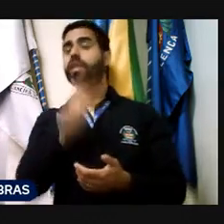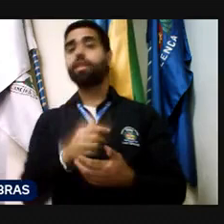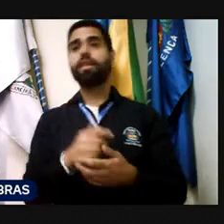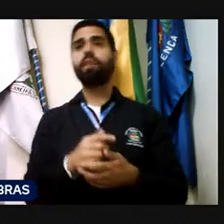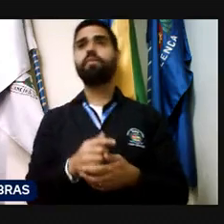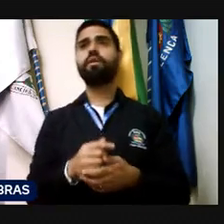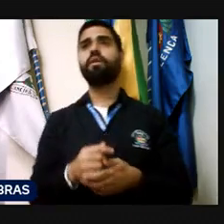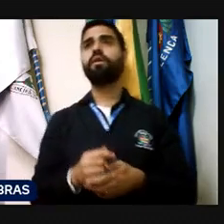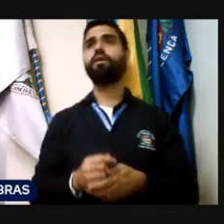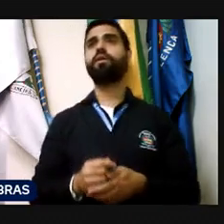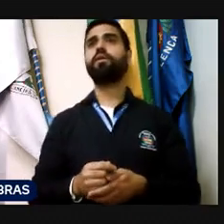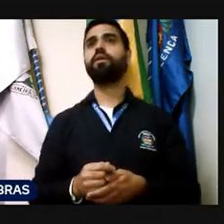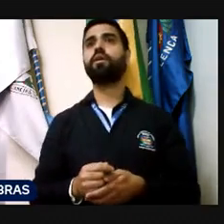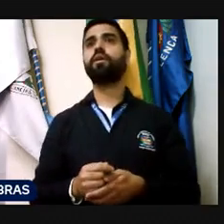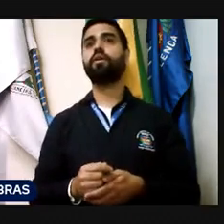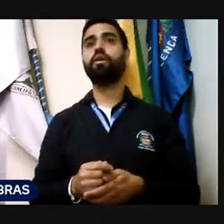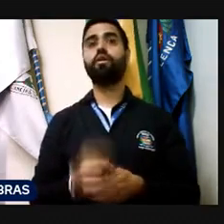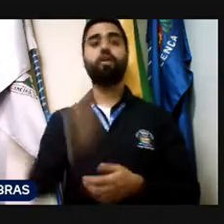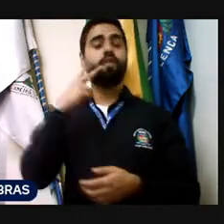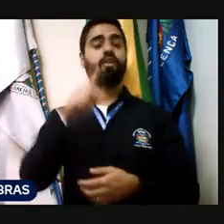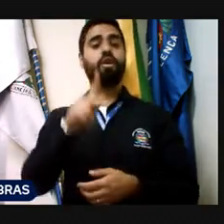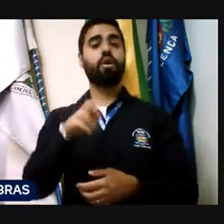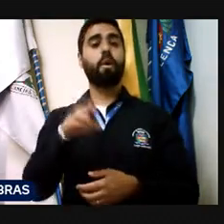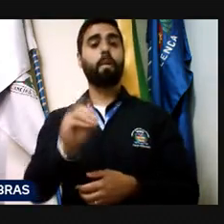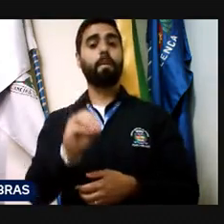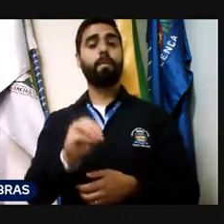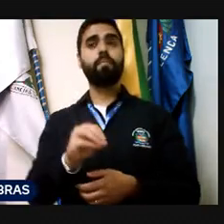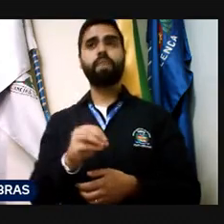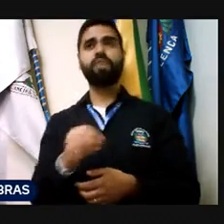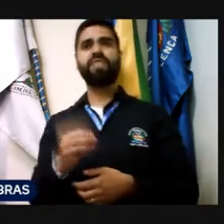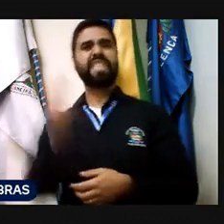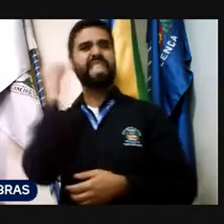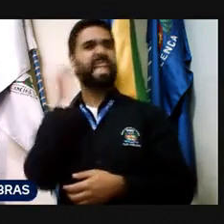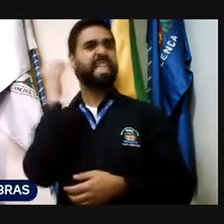vestibular social. Bernardo sabe disso, já conversamos desde a época do governo Fábio Vieira.